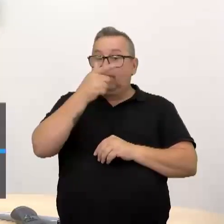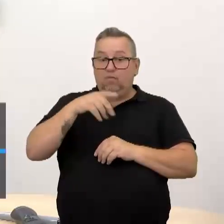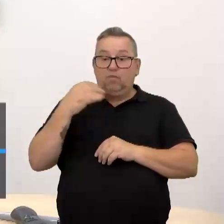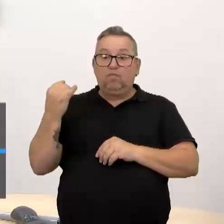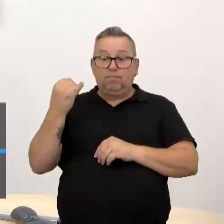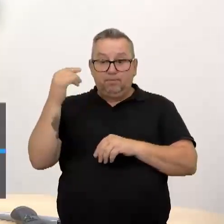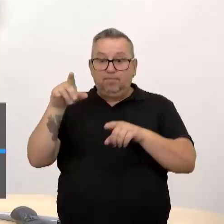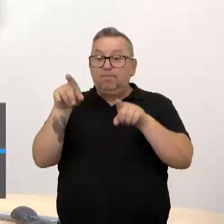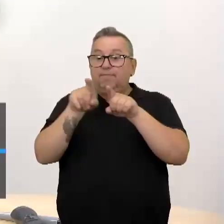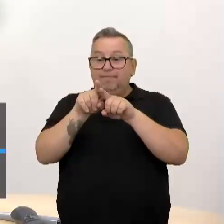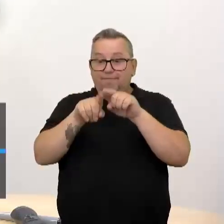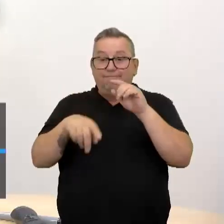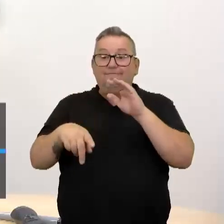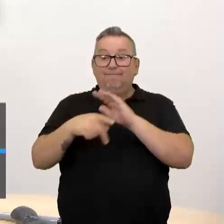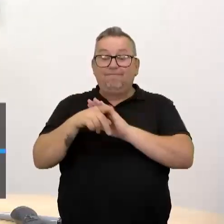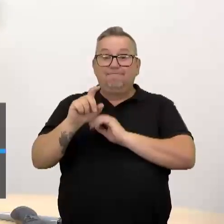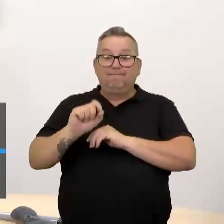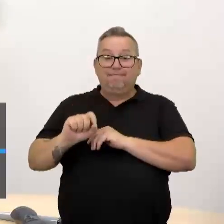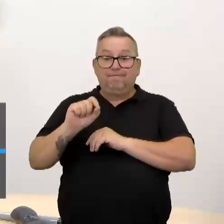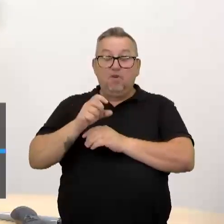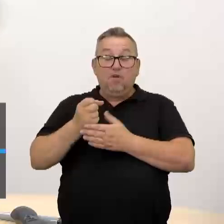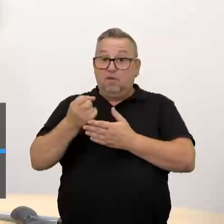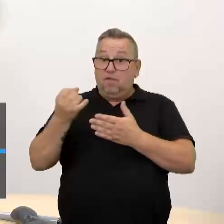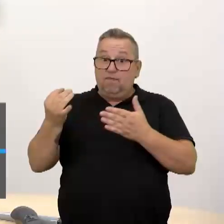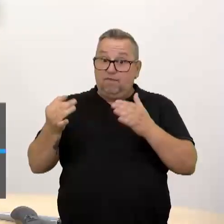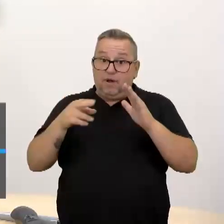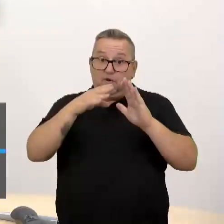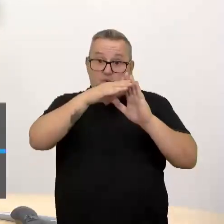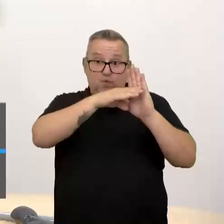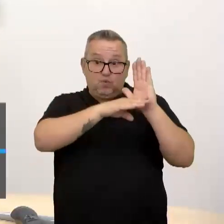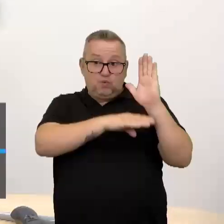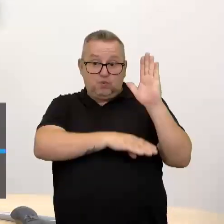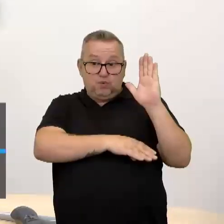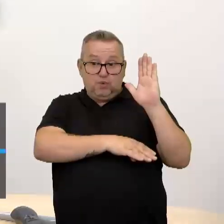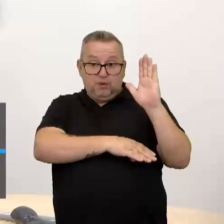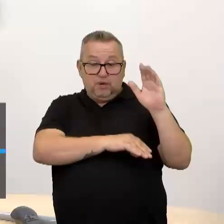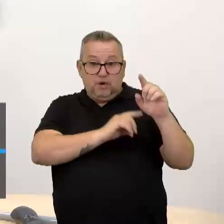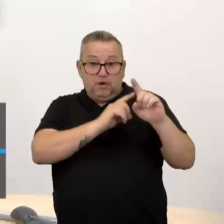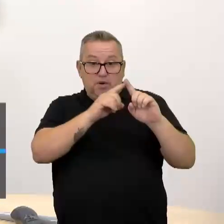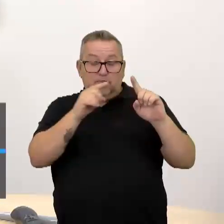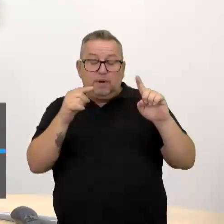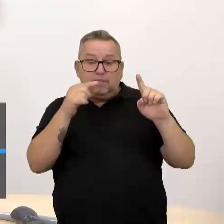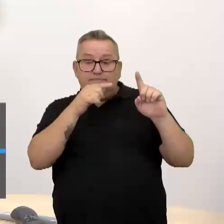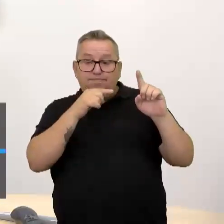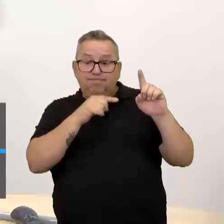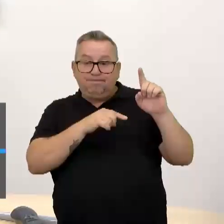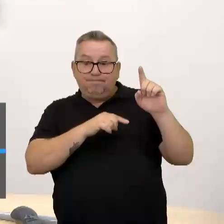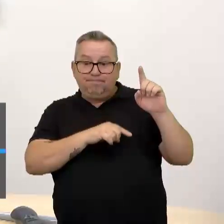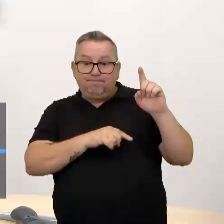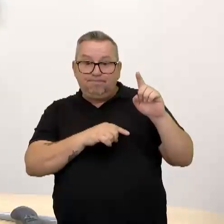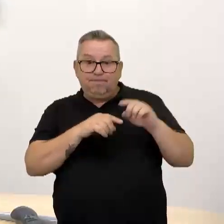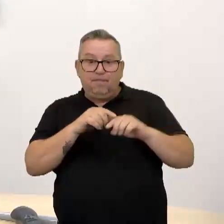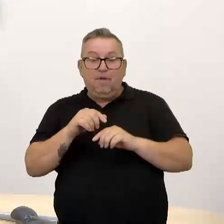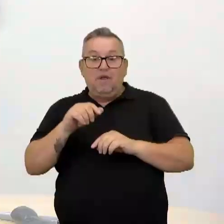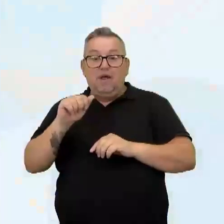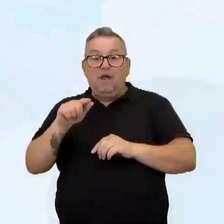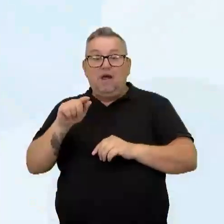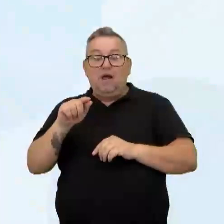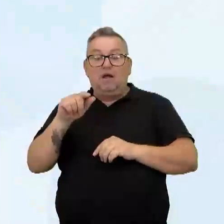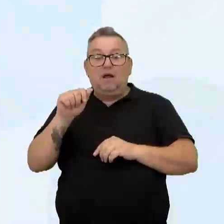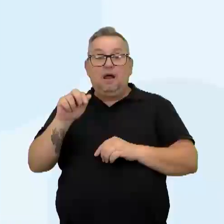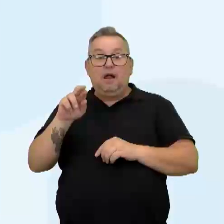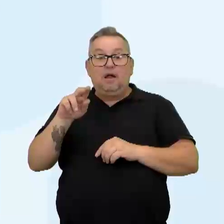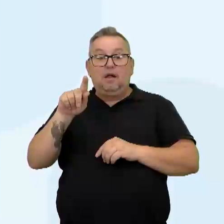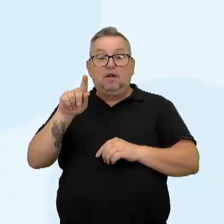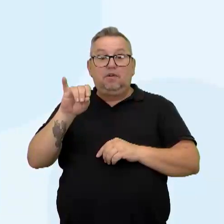tem características aqui no Brasil, né, são vários, a gente vai ver o mapa, mas esses 3 são os que mais aparecem. É o argissolo, então acompanha